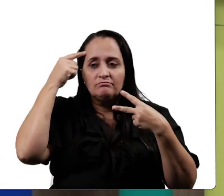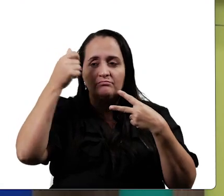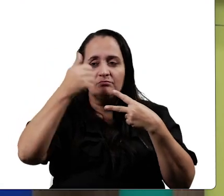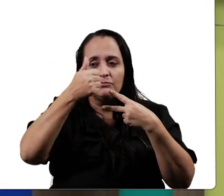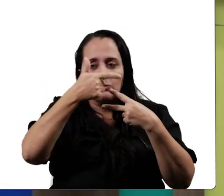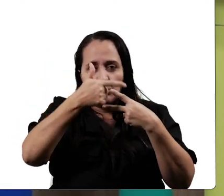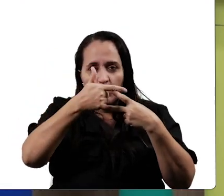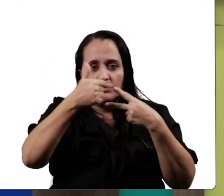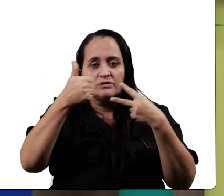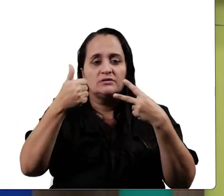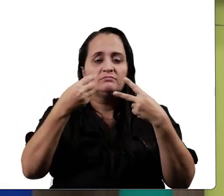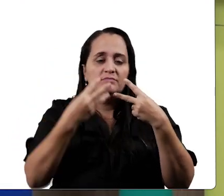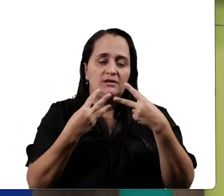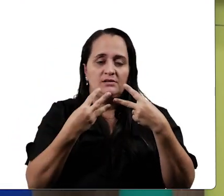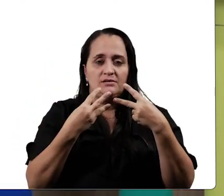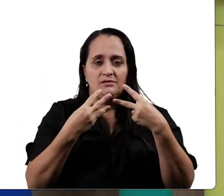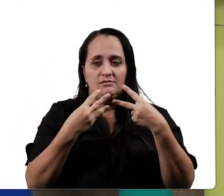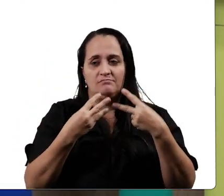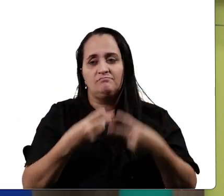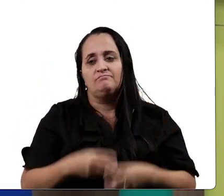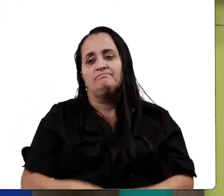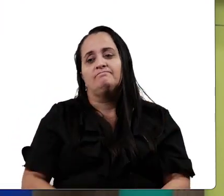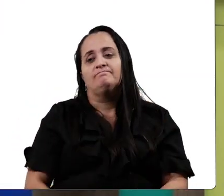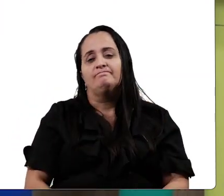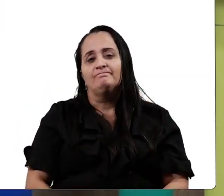11 12